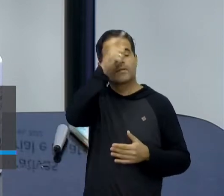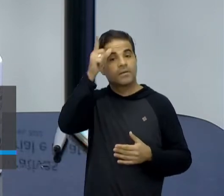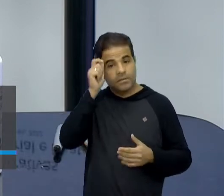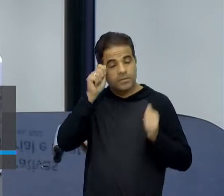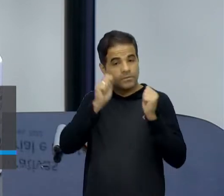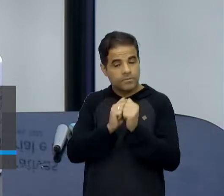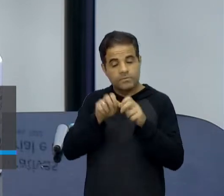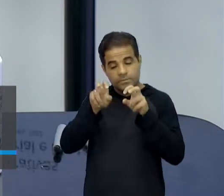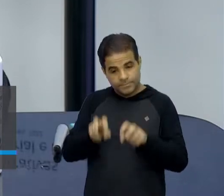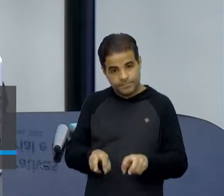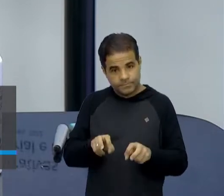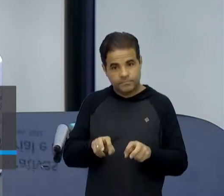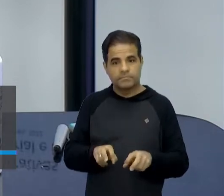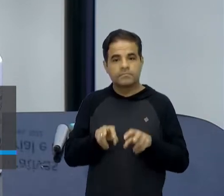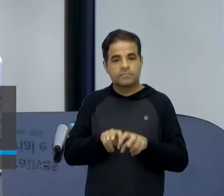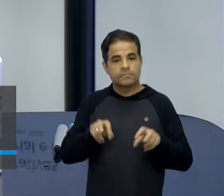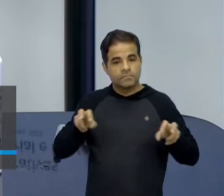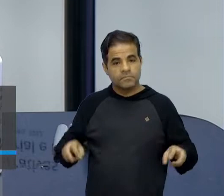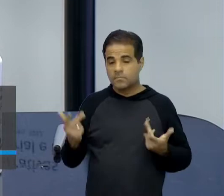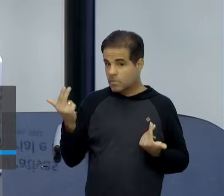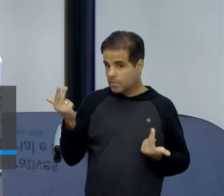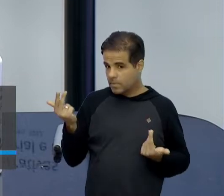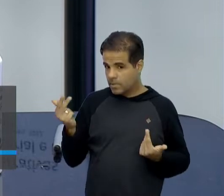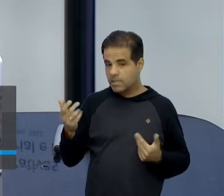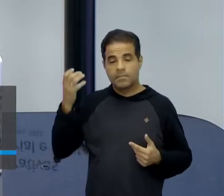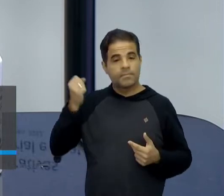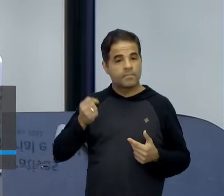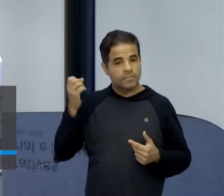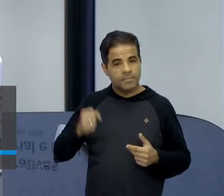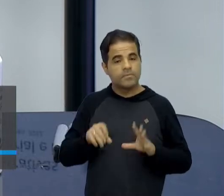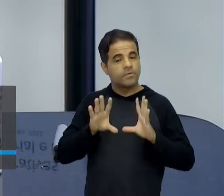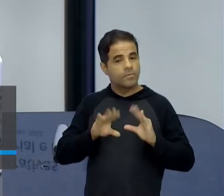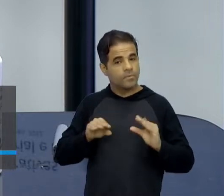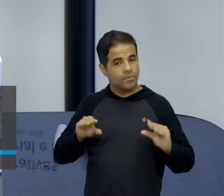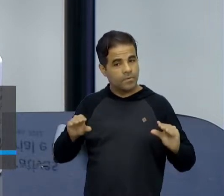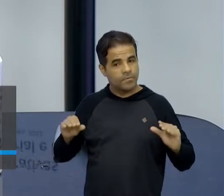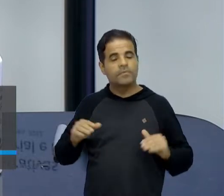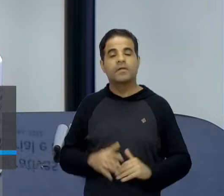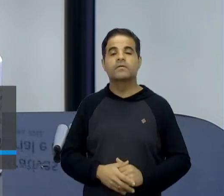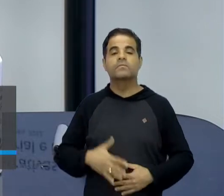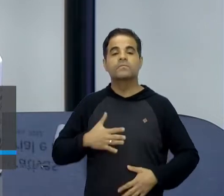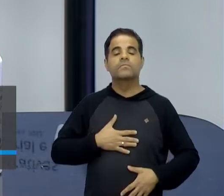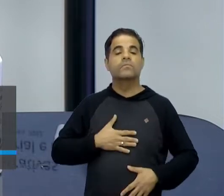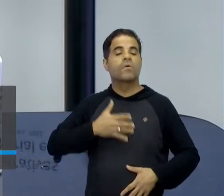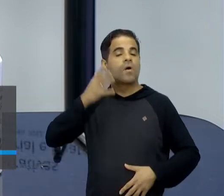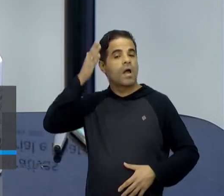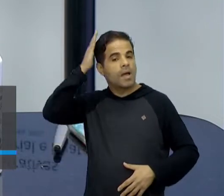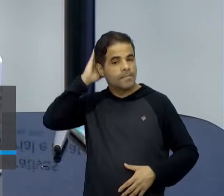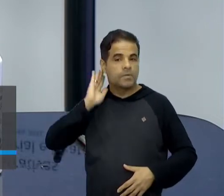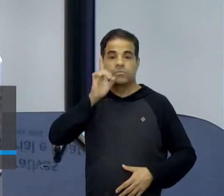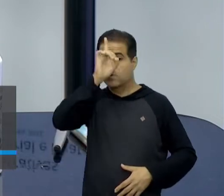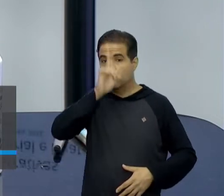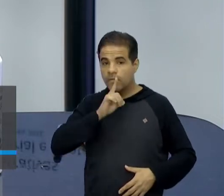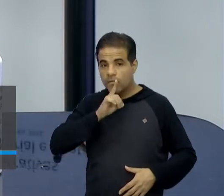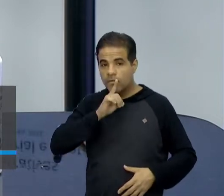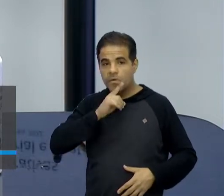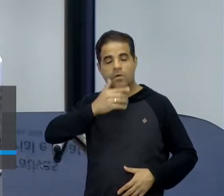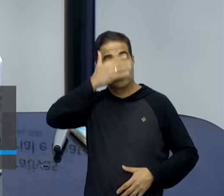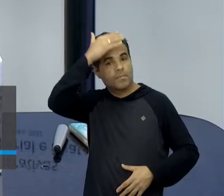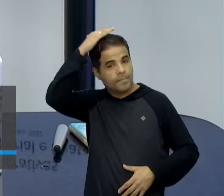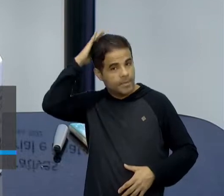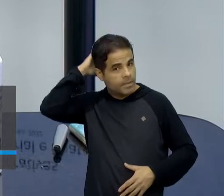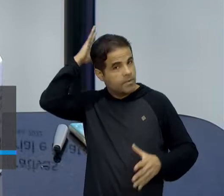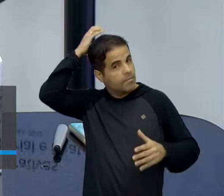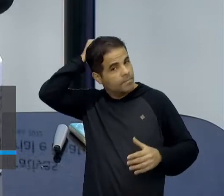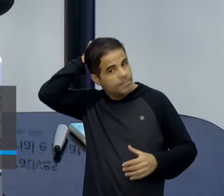sentada, né? Nós estamos em cadeirinhas até iguais, cadeirinhas brancas, muito confortáveis. Meu cabelo hoje, eu sou loira, meu cabelo tá preso